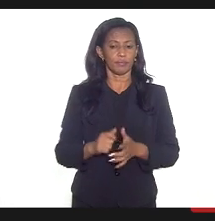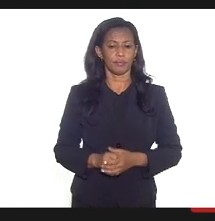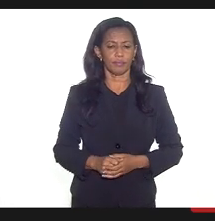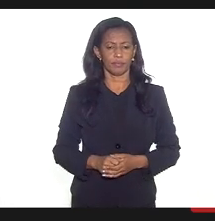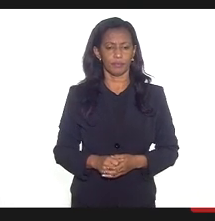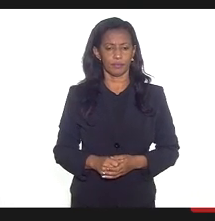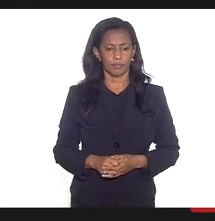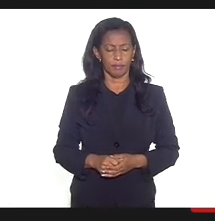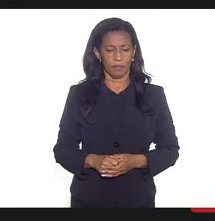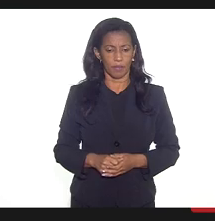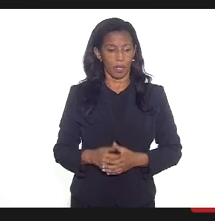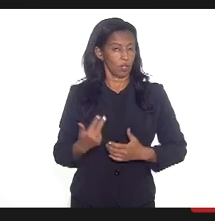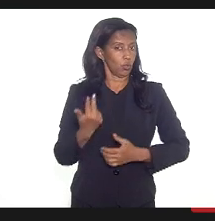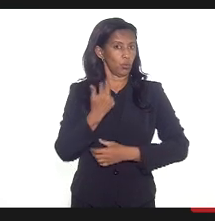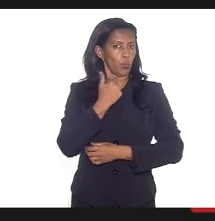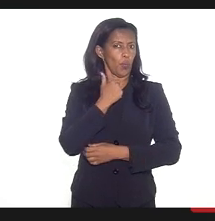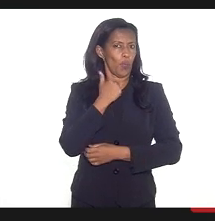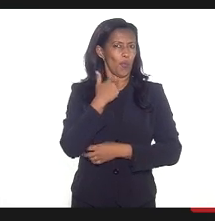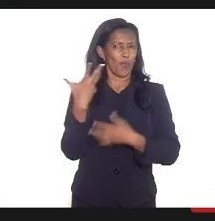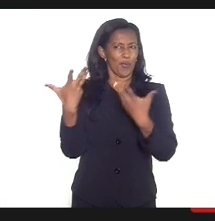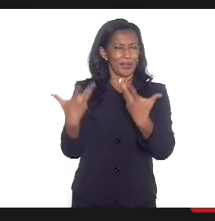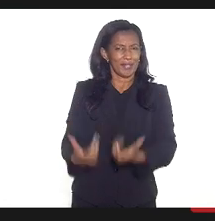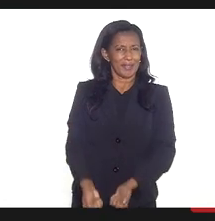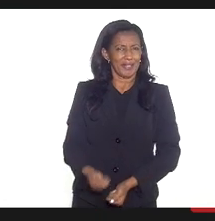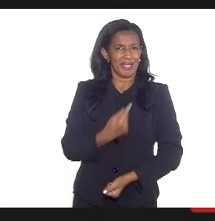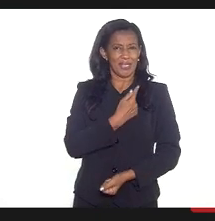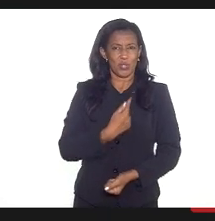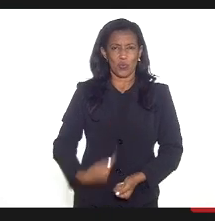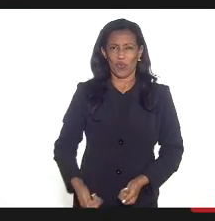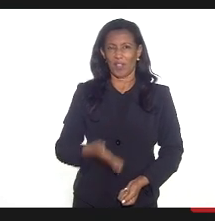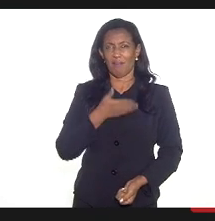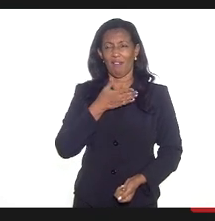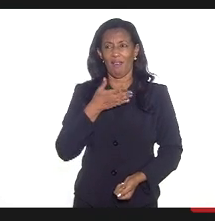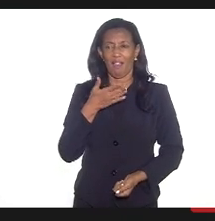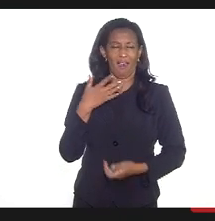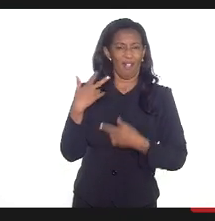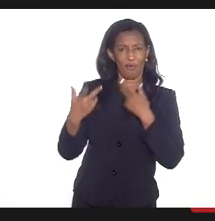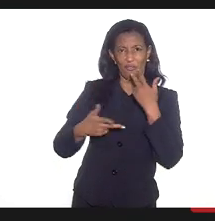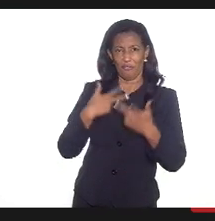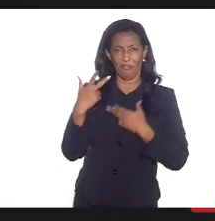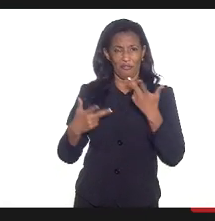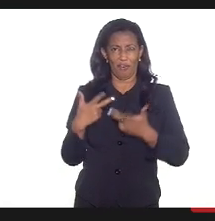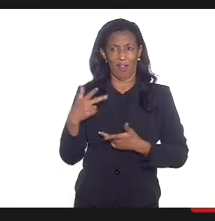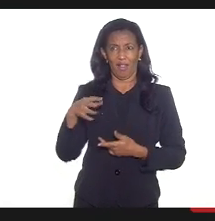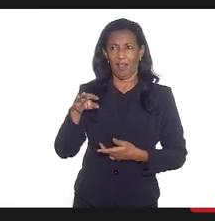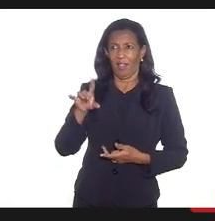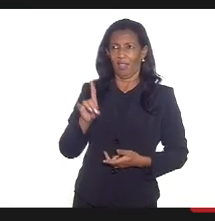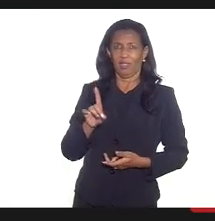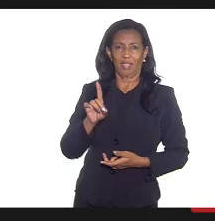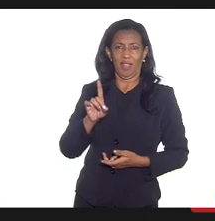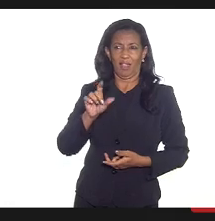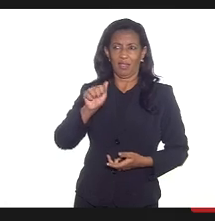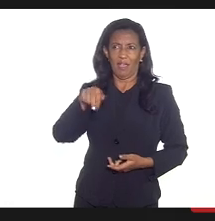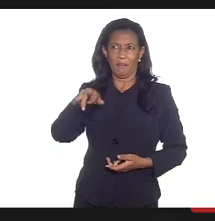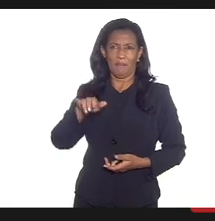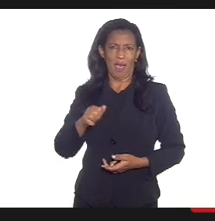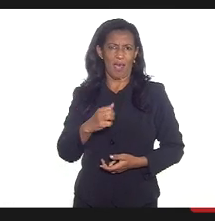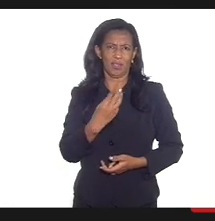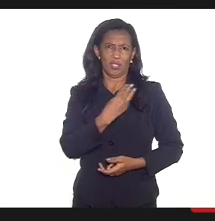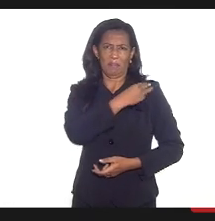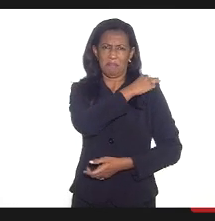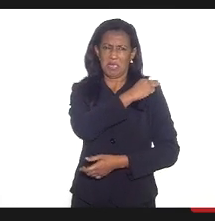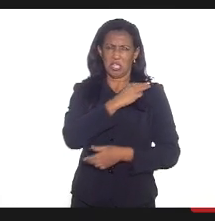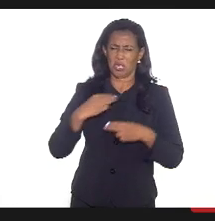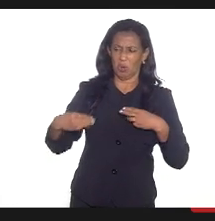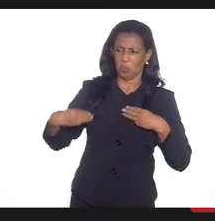Ju? A gente não pode aceitar desse governo a fala da Damares, né, sobre a